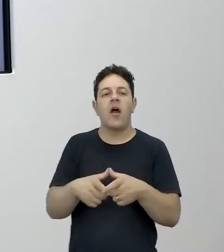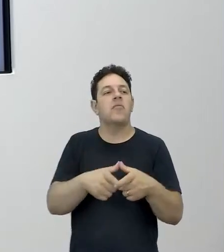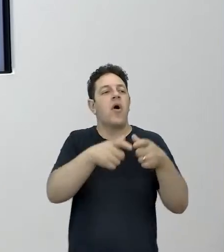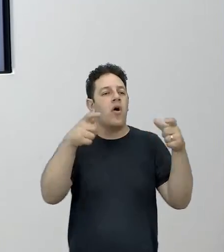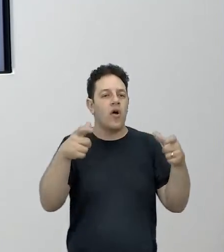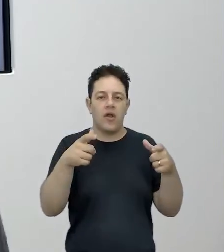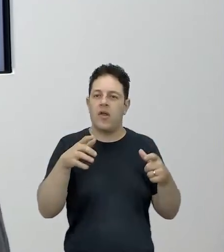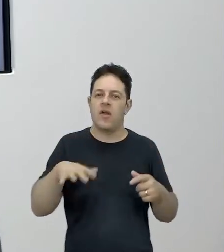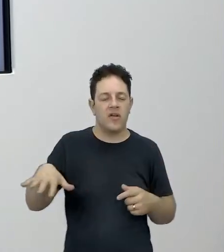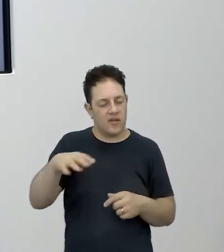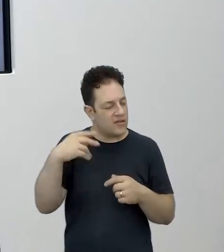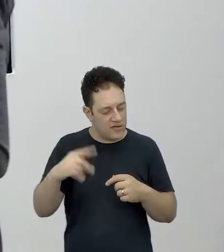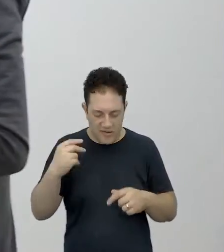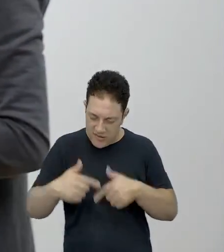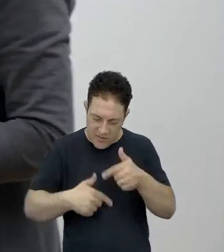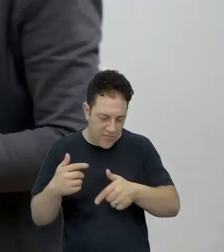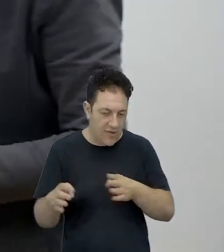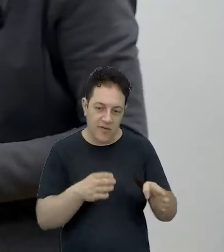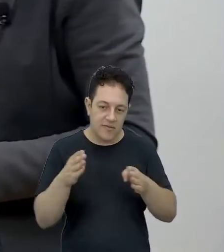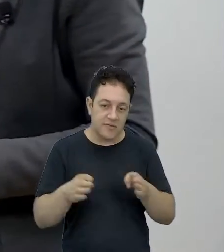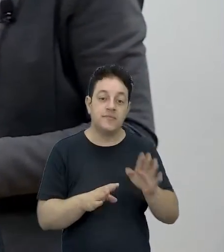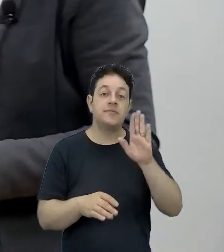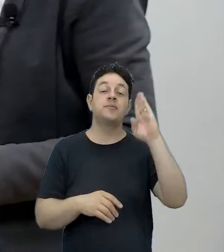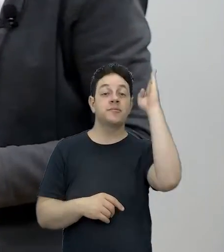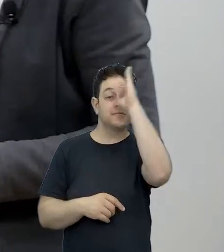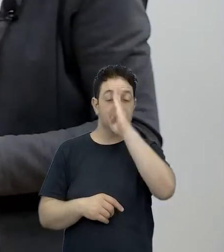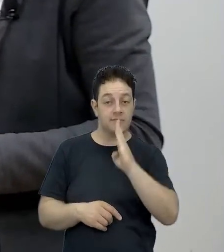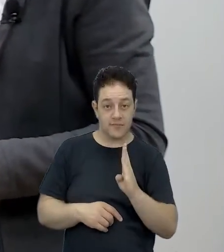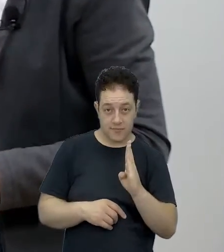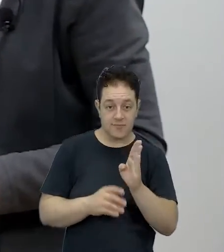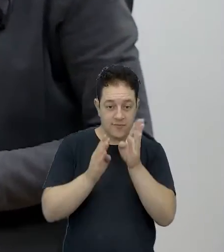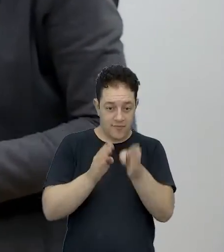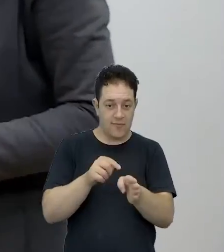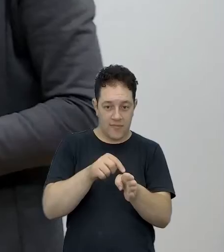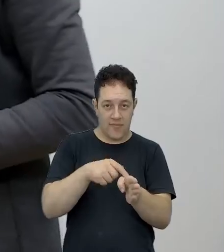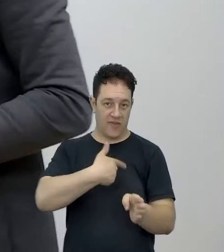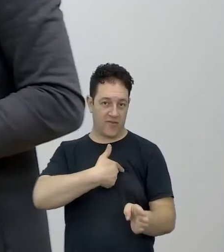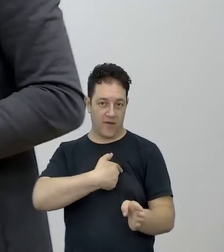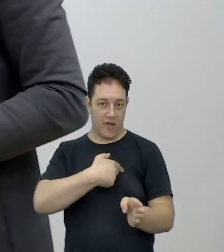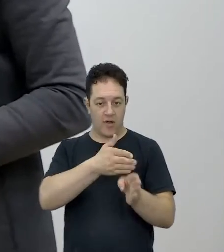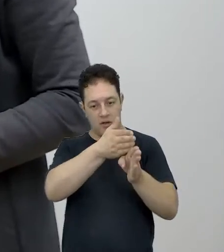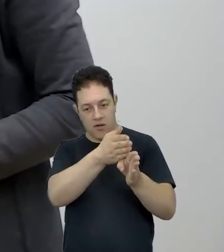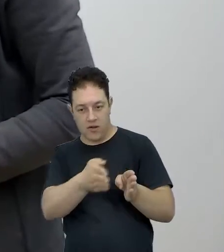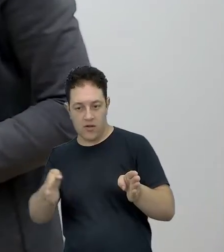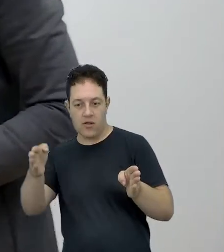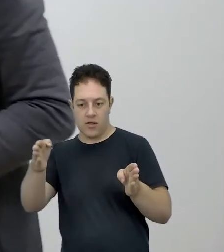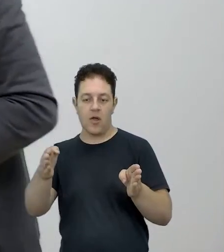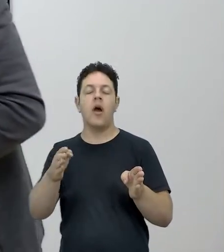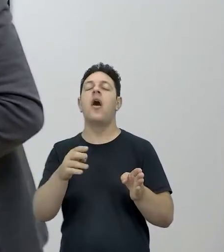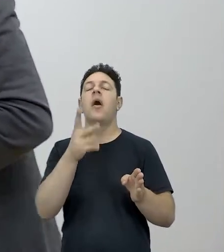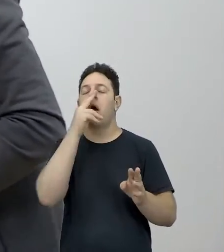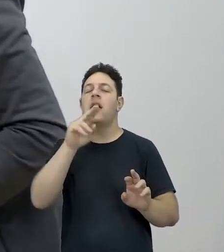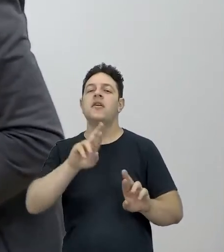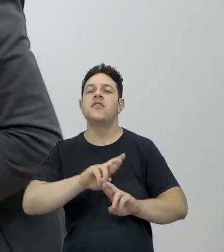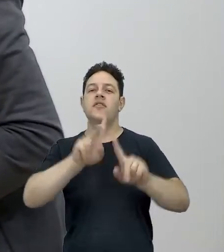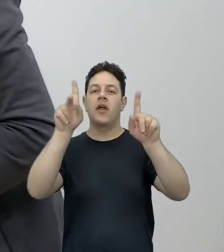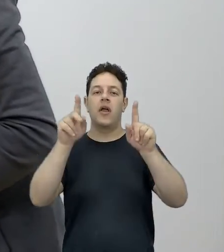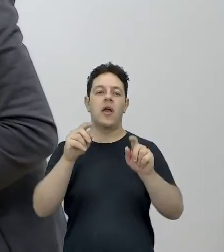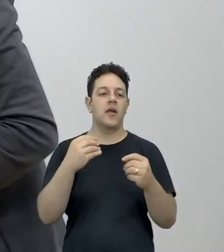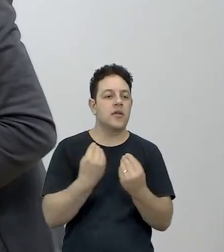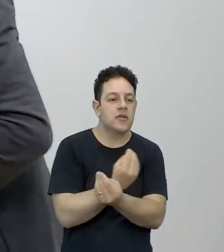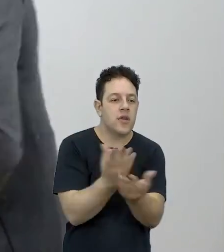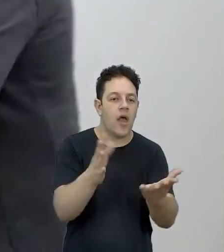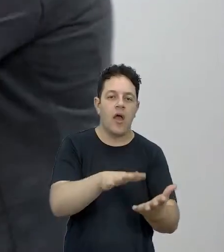produção. O Brasil com Vargas, ele faz o percurso diferente agora, ele quer criar uma sociedade de consumo. Para criar